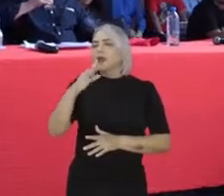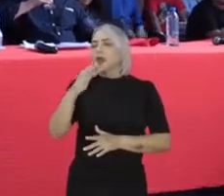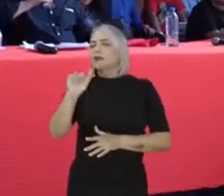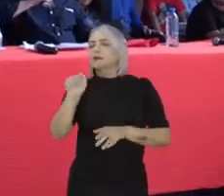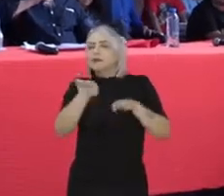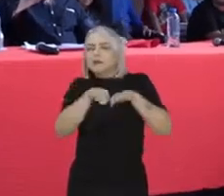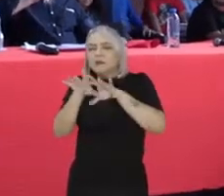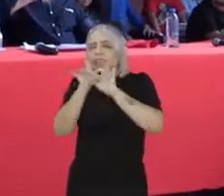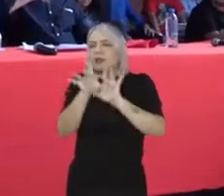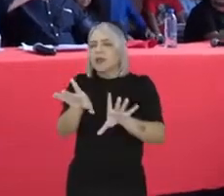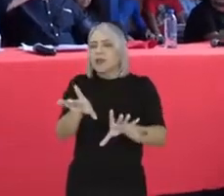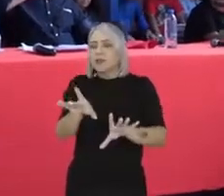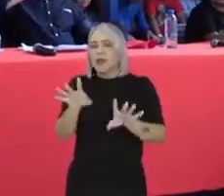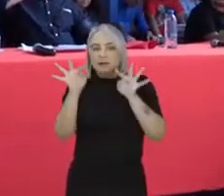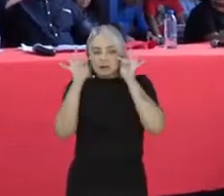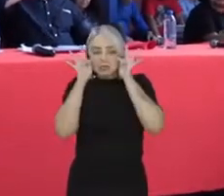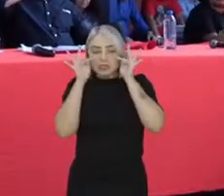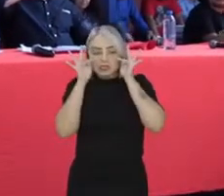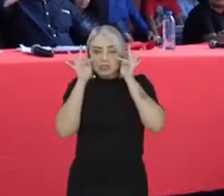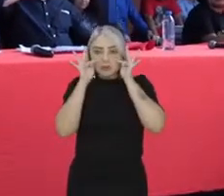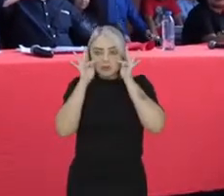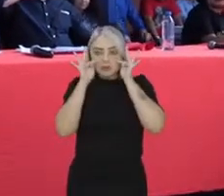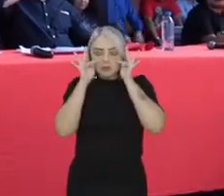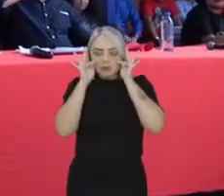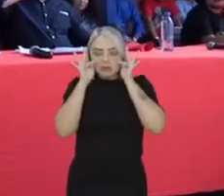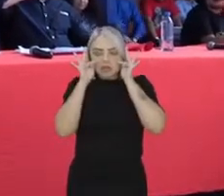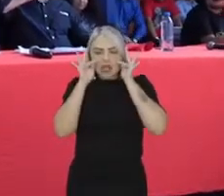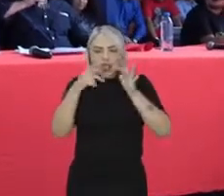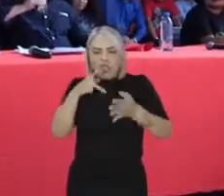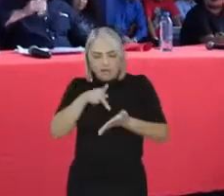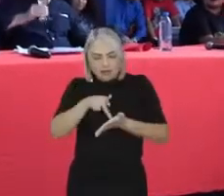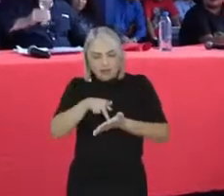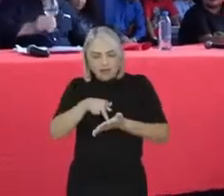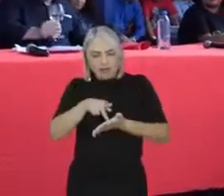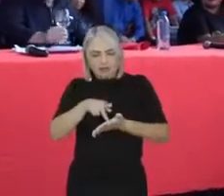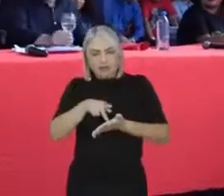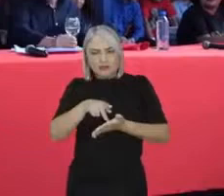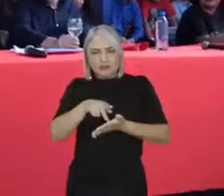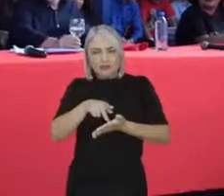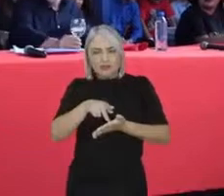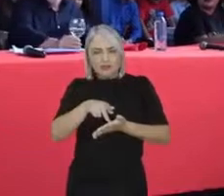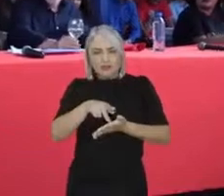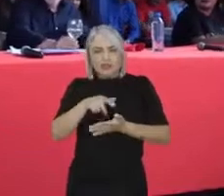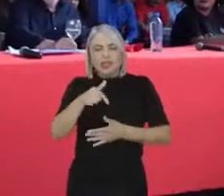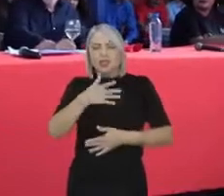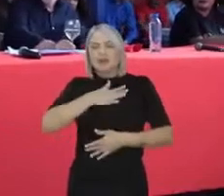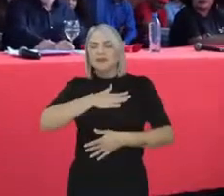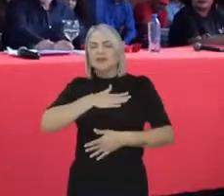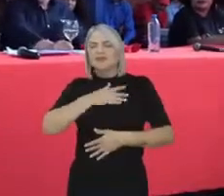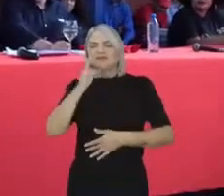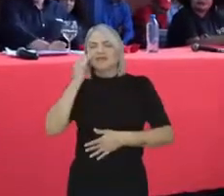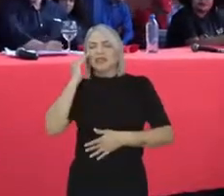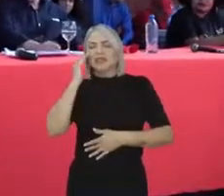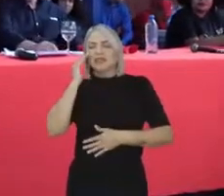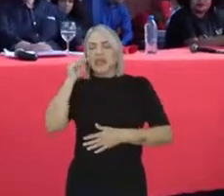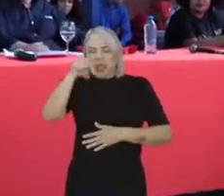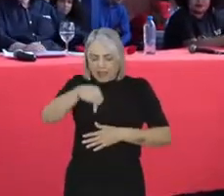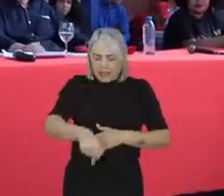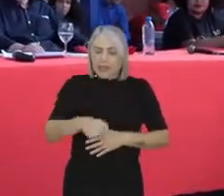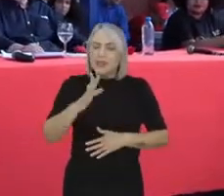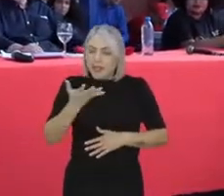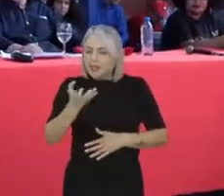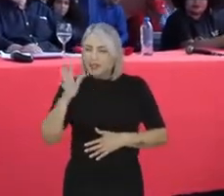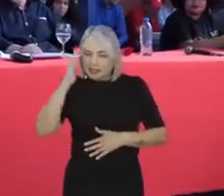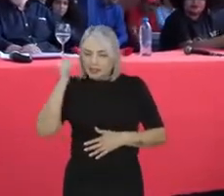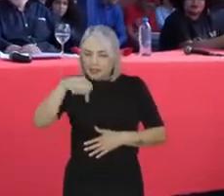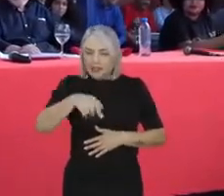vocês do fundo do meu coração. Se alguém quer entender de democracia, tem que vir aqui em Heliópolis e sentar aqui na UNAS